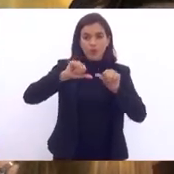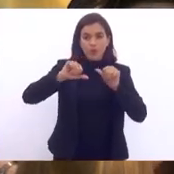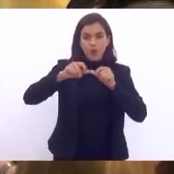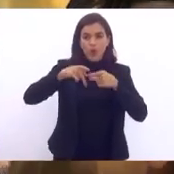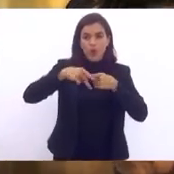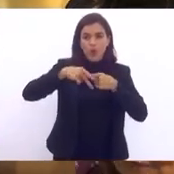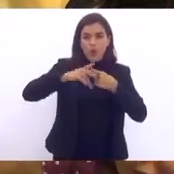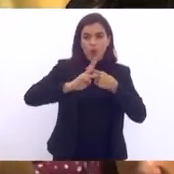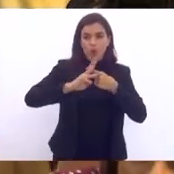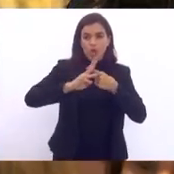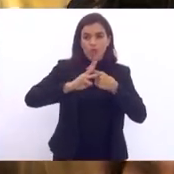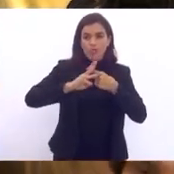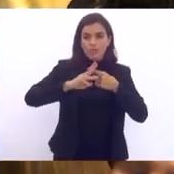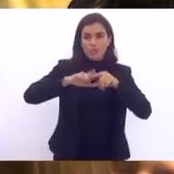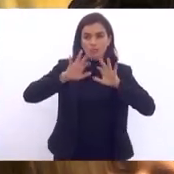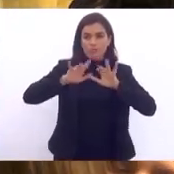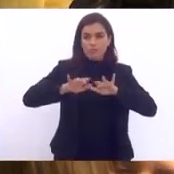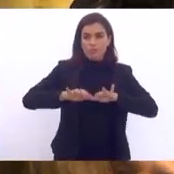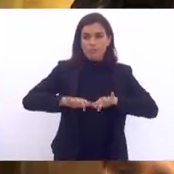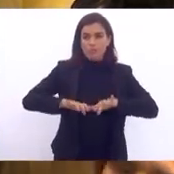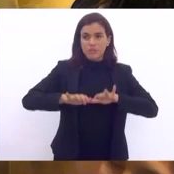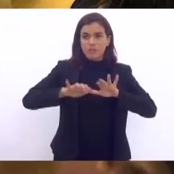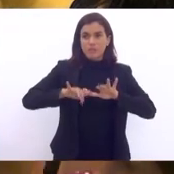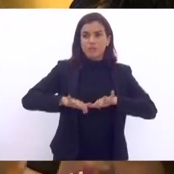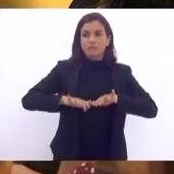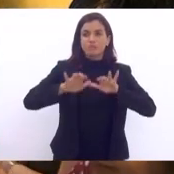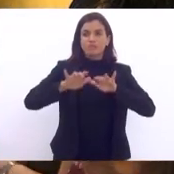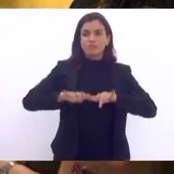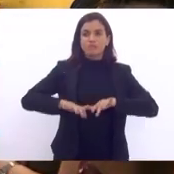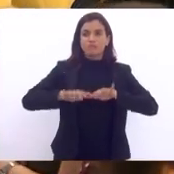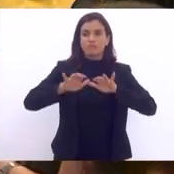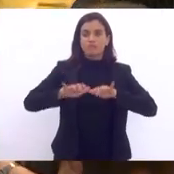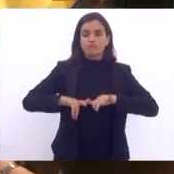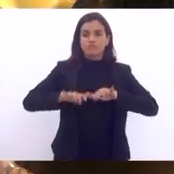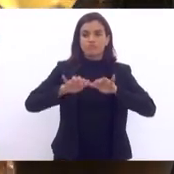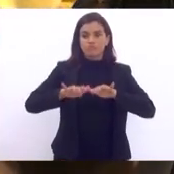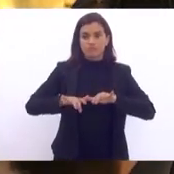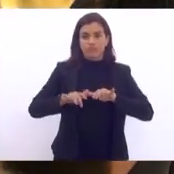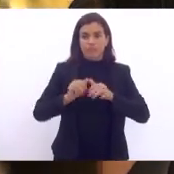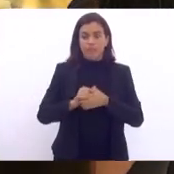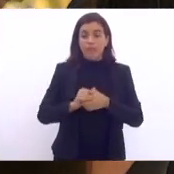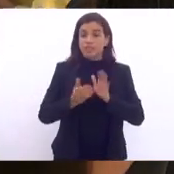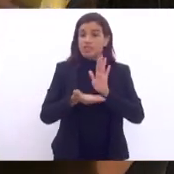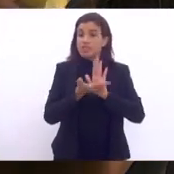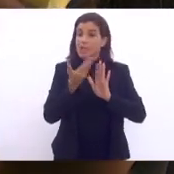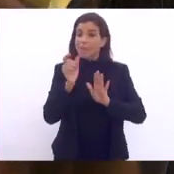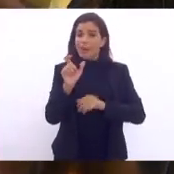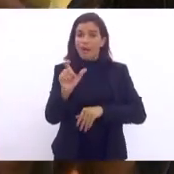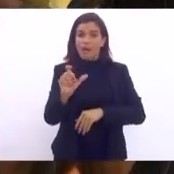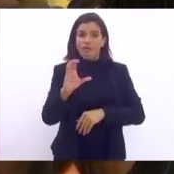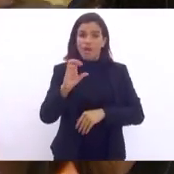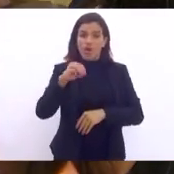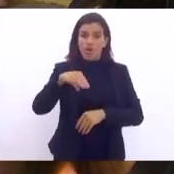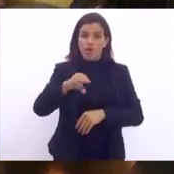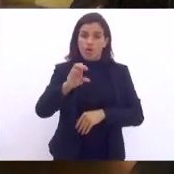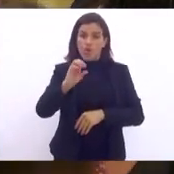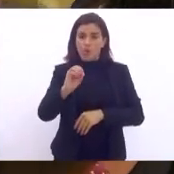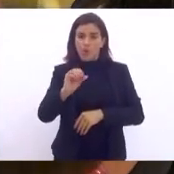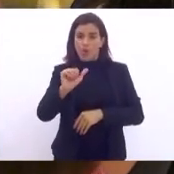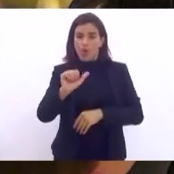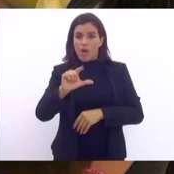mas de... para fechar a ideia aqui, tirar o como alterada. Aí nós, a ideia original da CCJ era